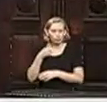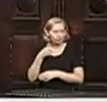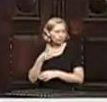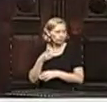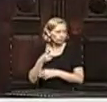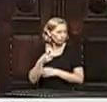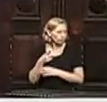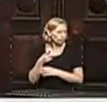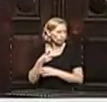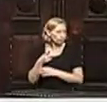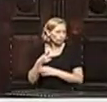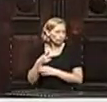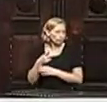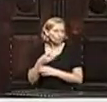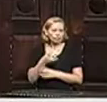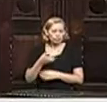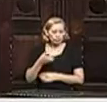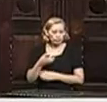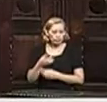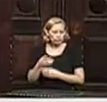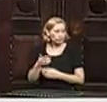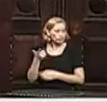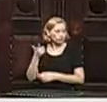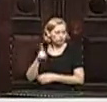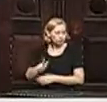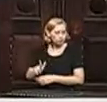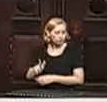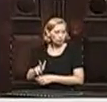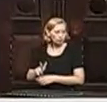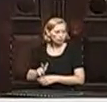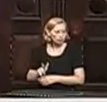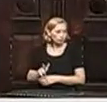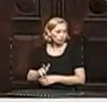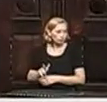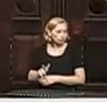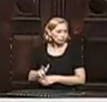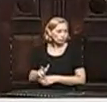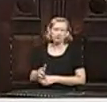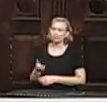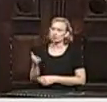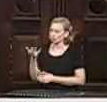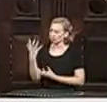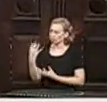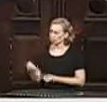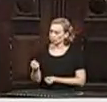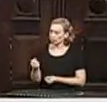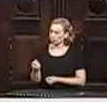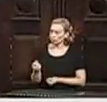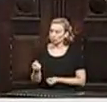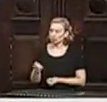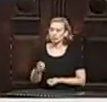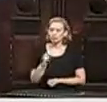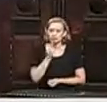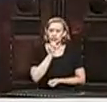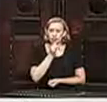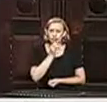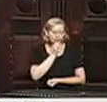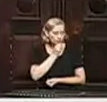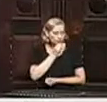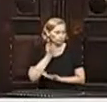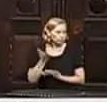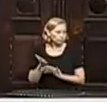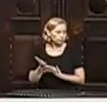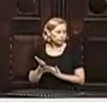aqui, mais uma vez, apoiar, como, por exemplo, a discussão sobre a